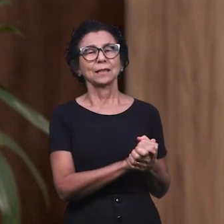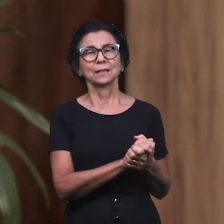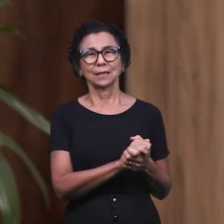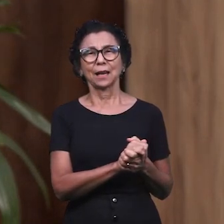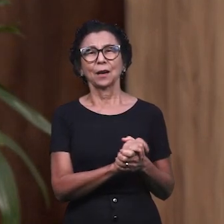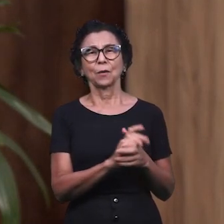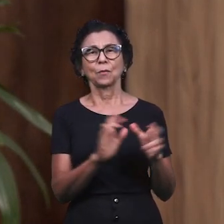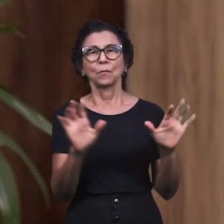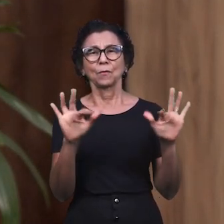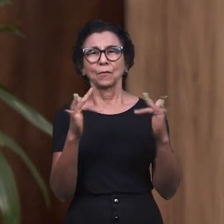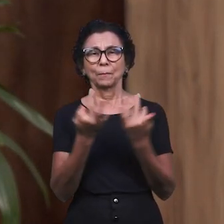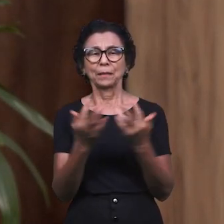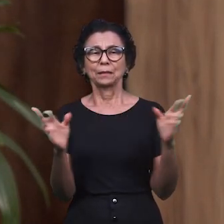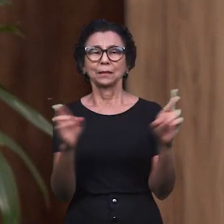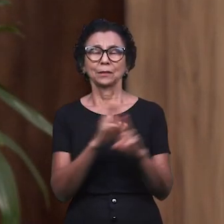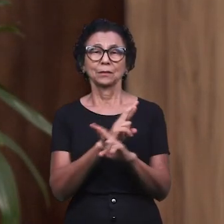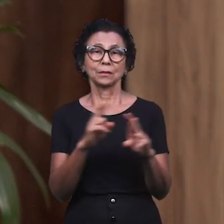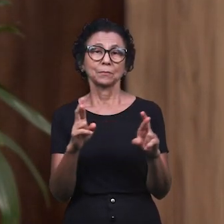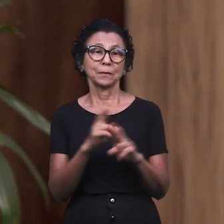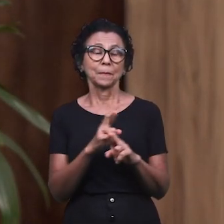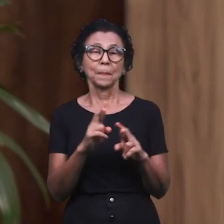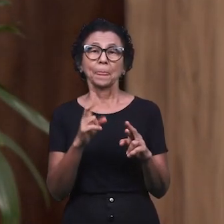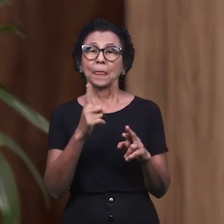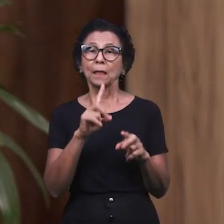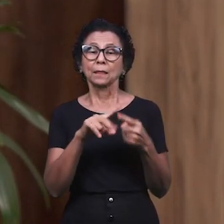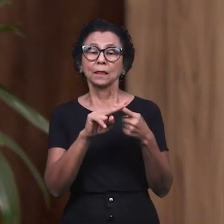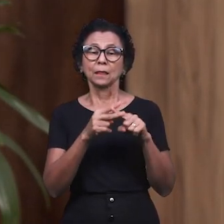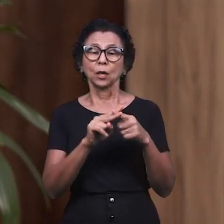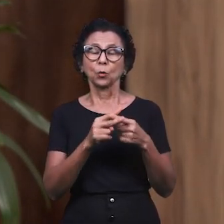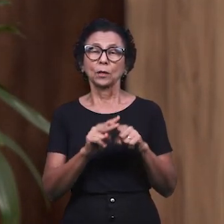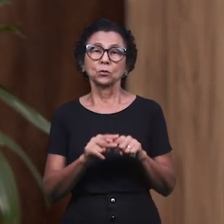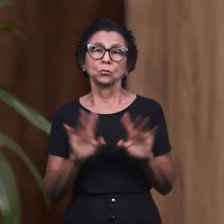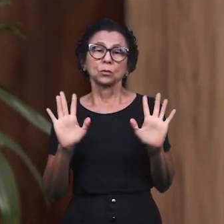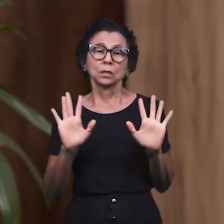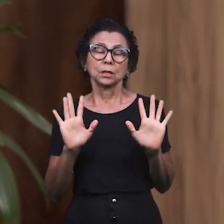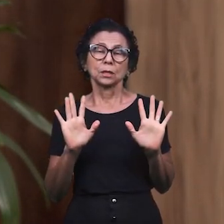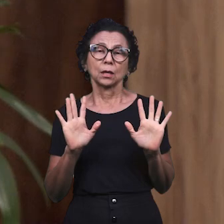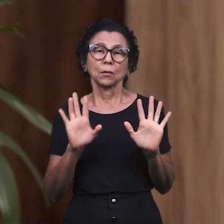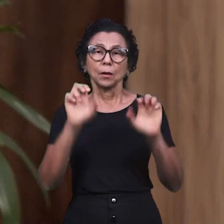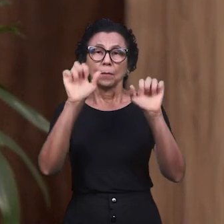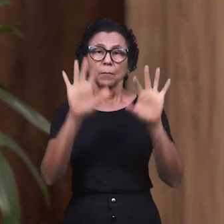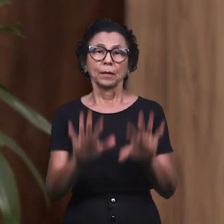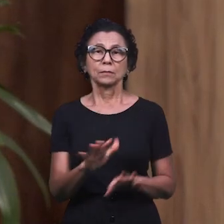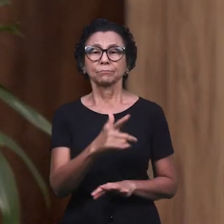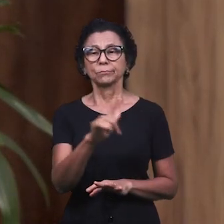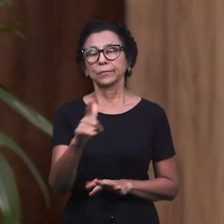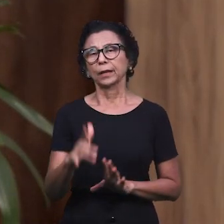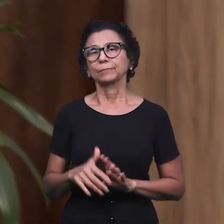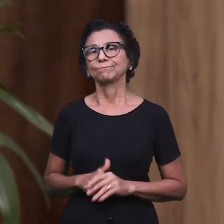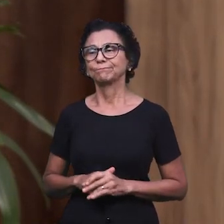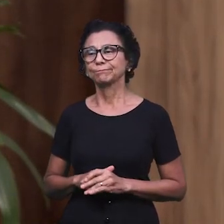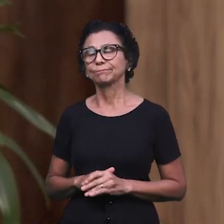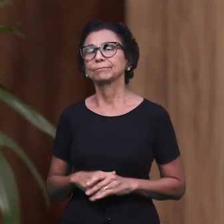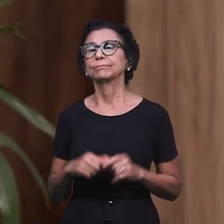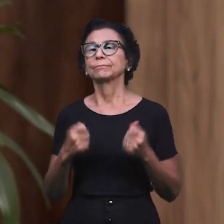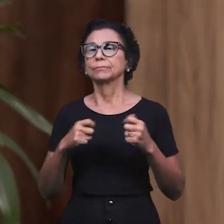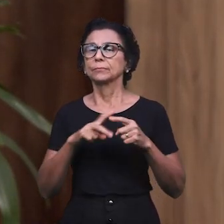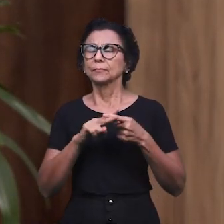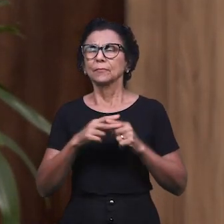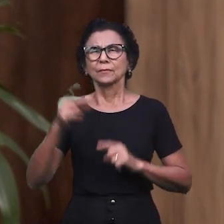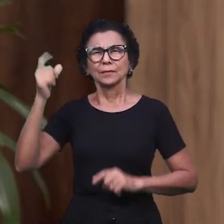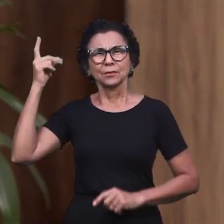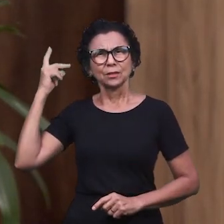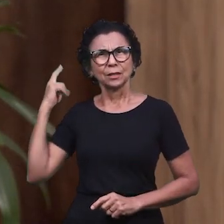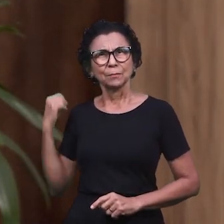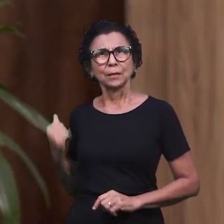nas famílias, que ficam sem esses ajustes e não cai uma bênção de Deus sobre a casa. Então precisa acertar sim. Naquela época